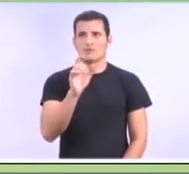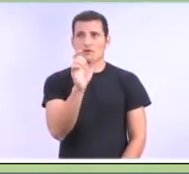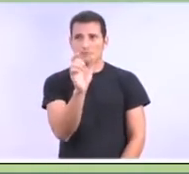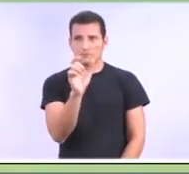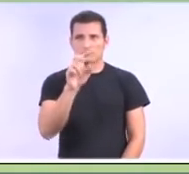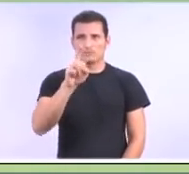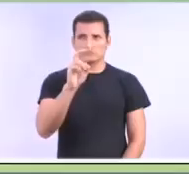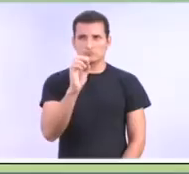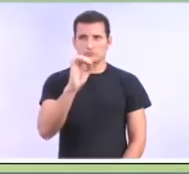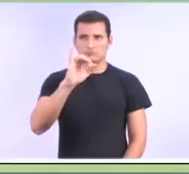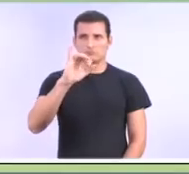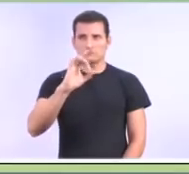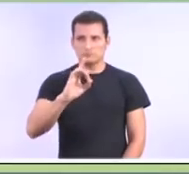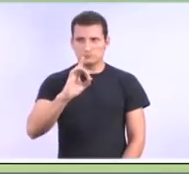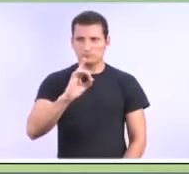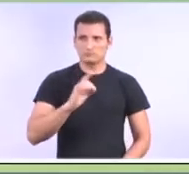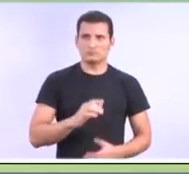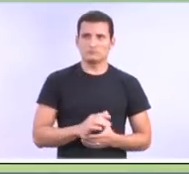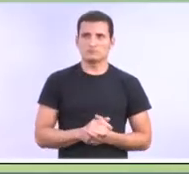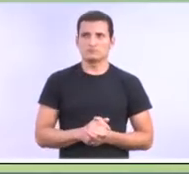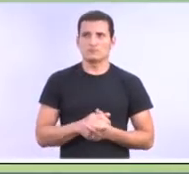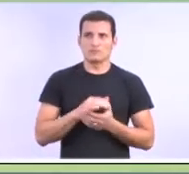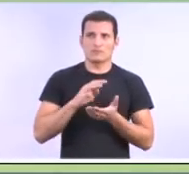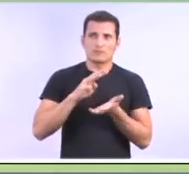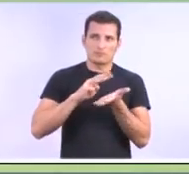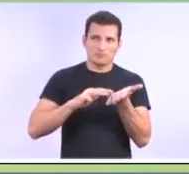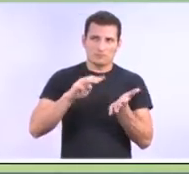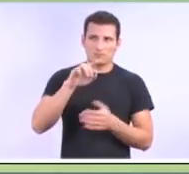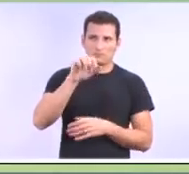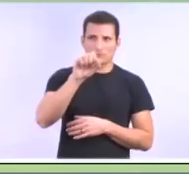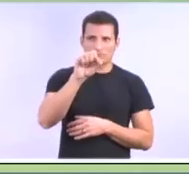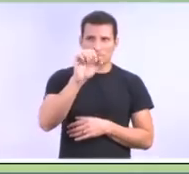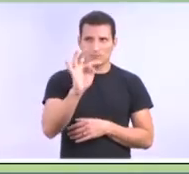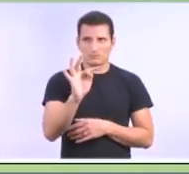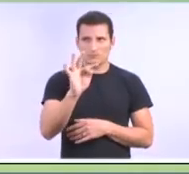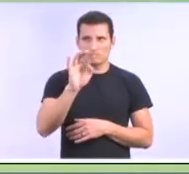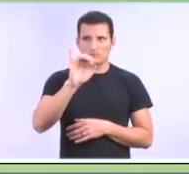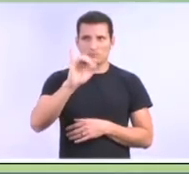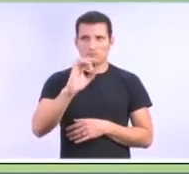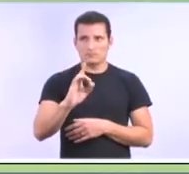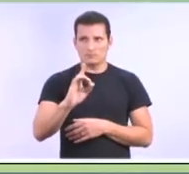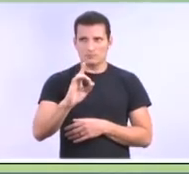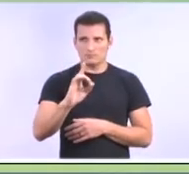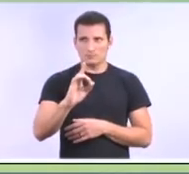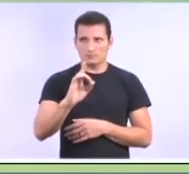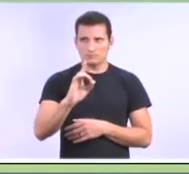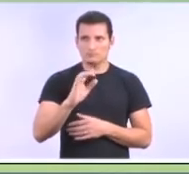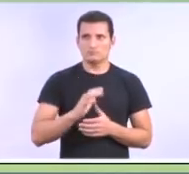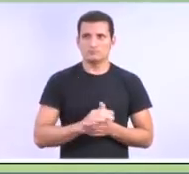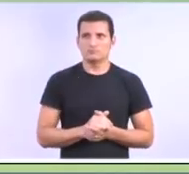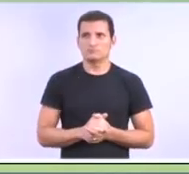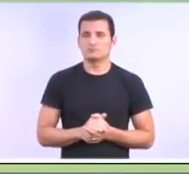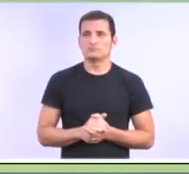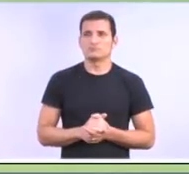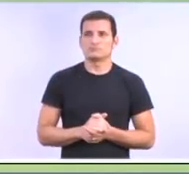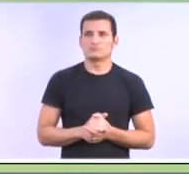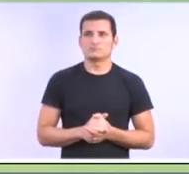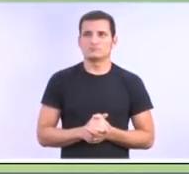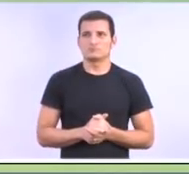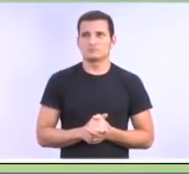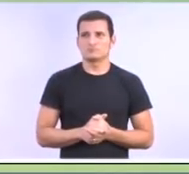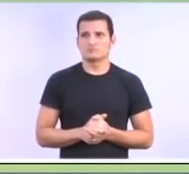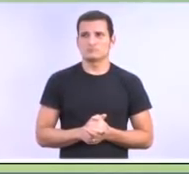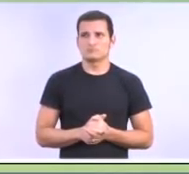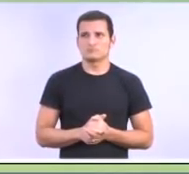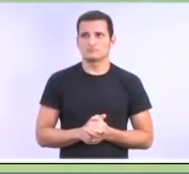void. E o nome do método é setID. Lá no get, o abre e fecha parênteses era vazio.